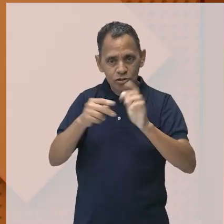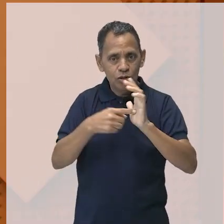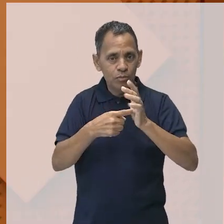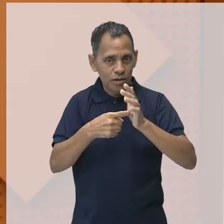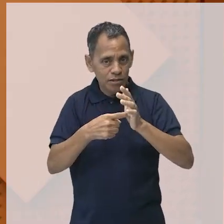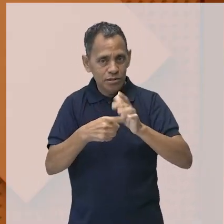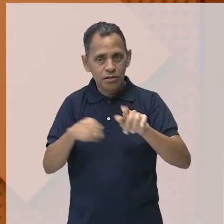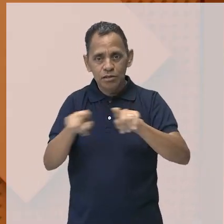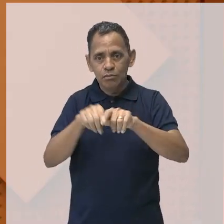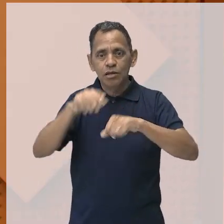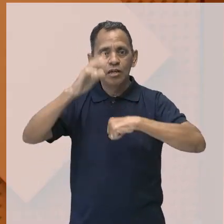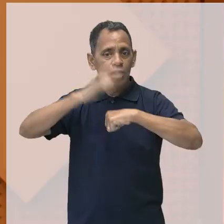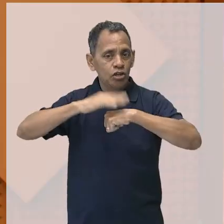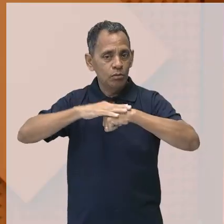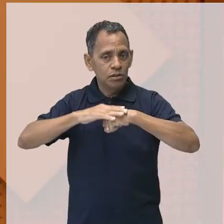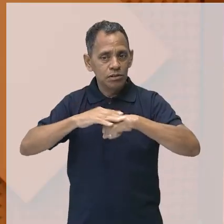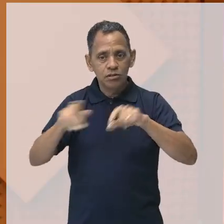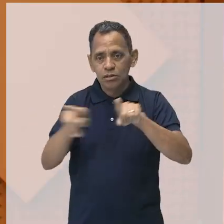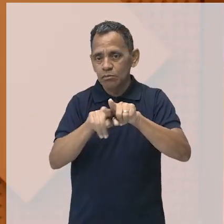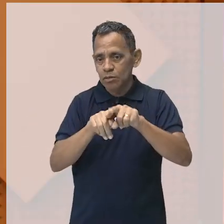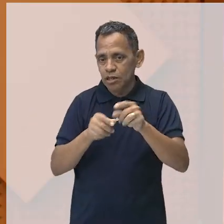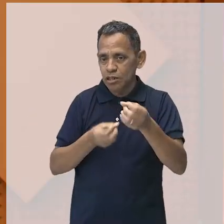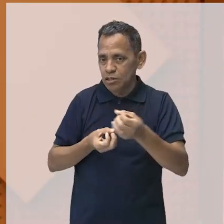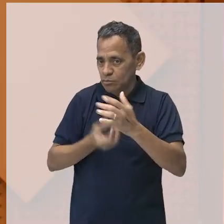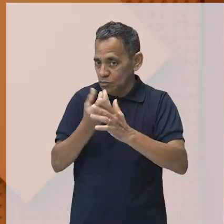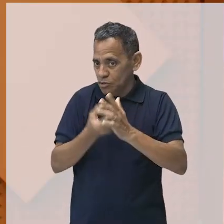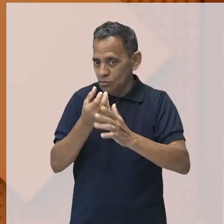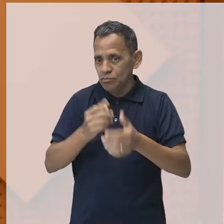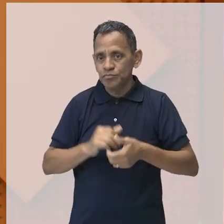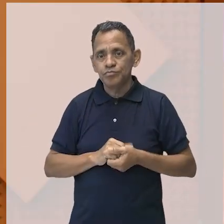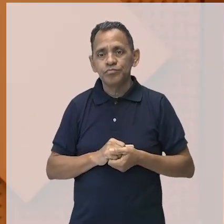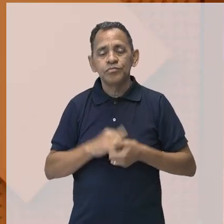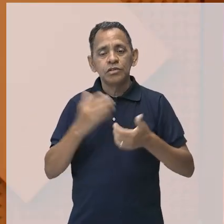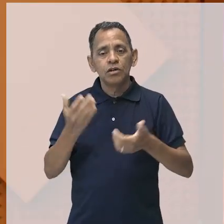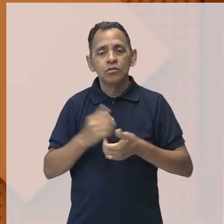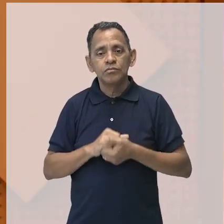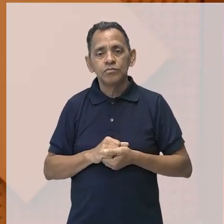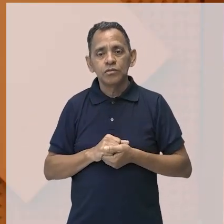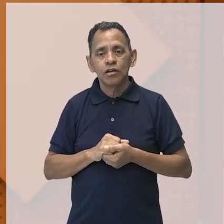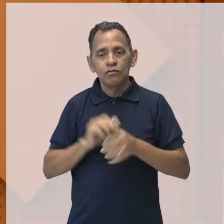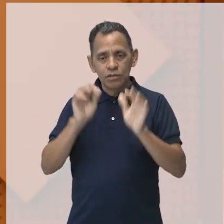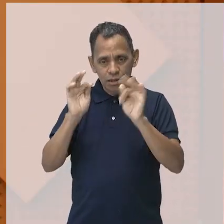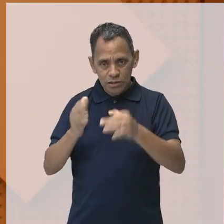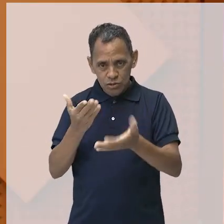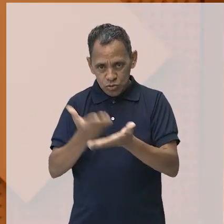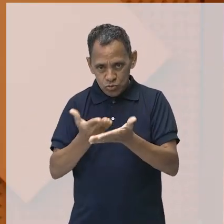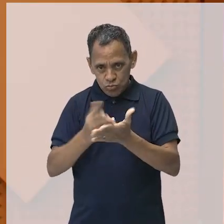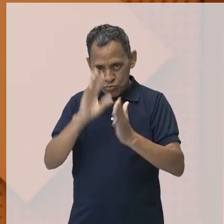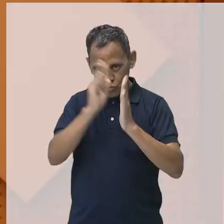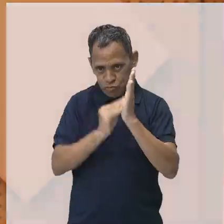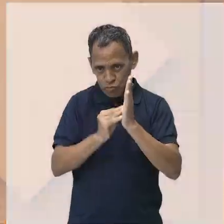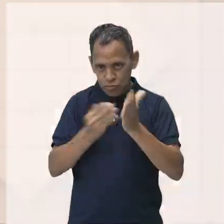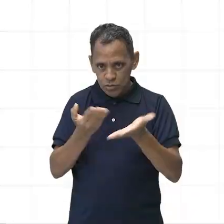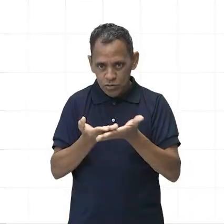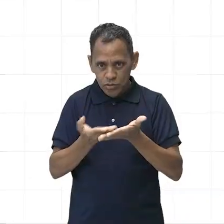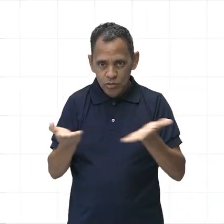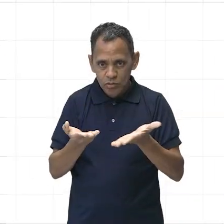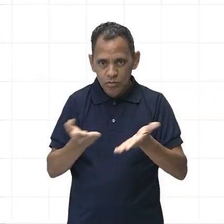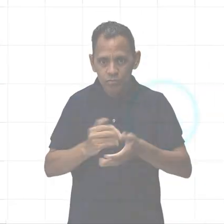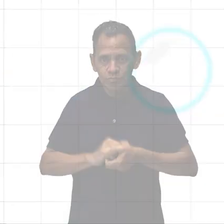da produção e a automação também da produção. Bem, com isso, a gente finaliza o conteúdo da nossa aula.